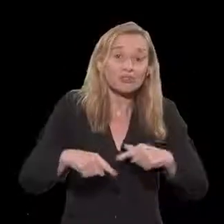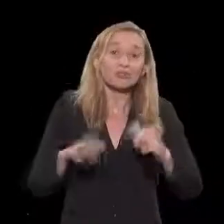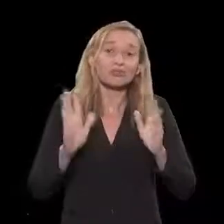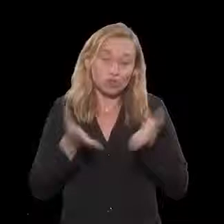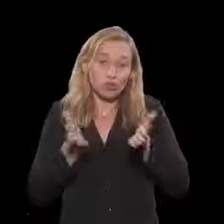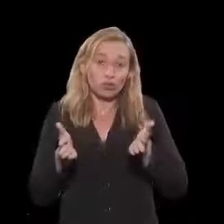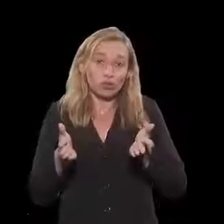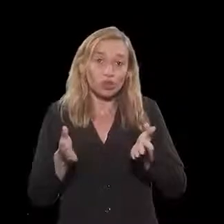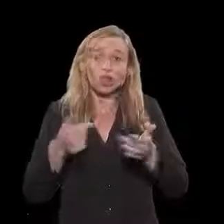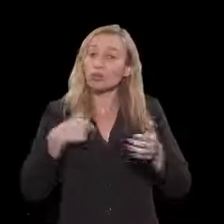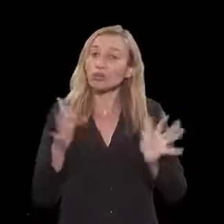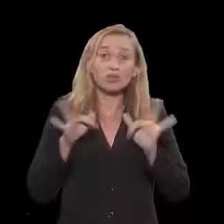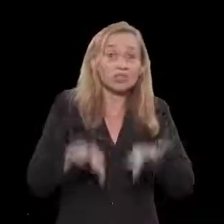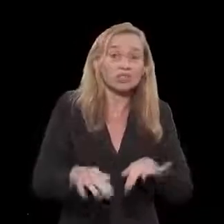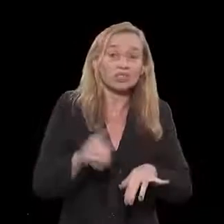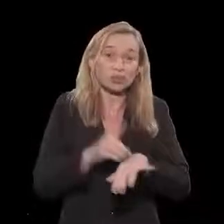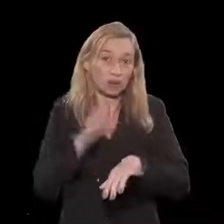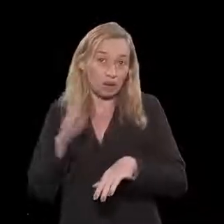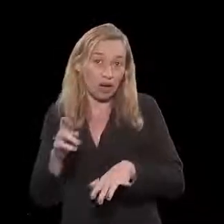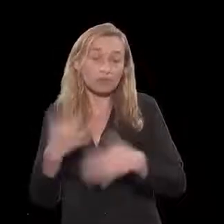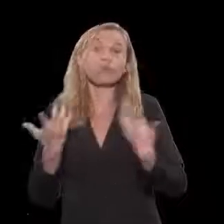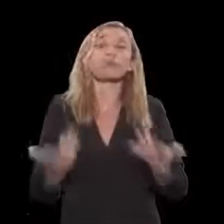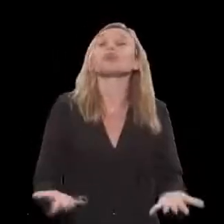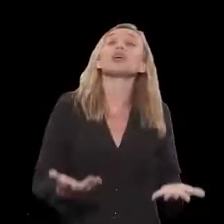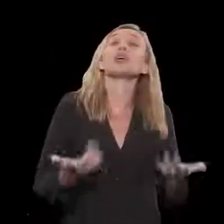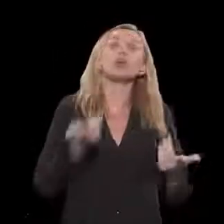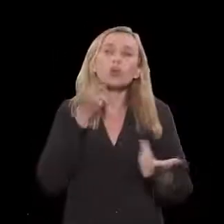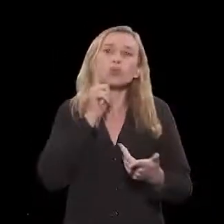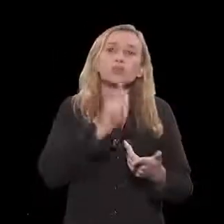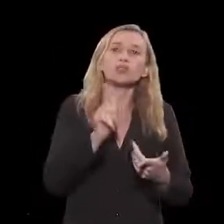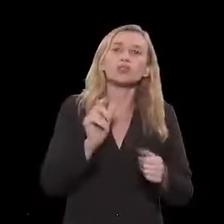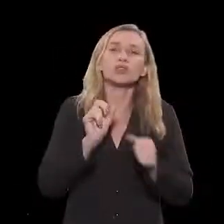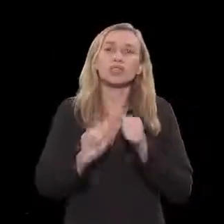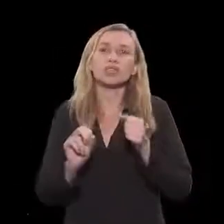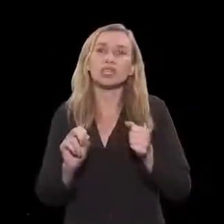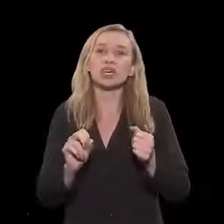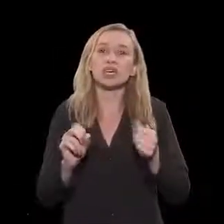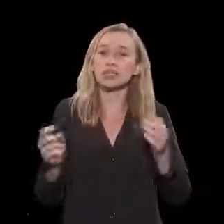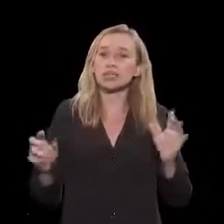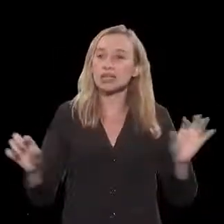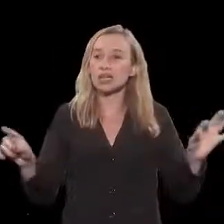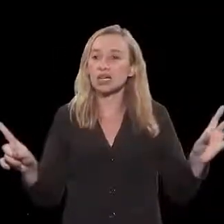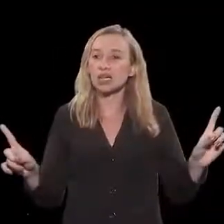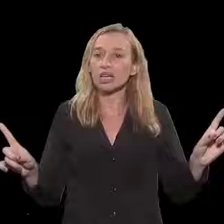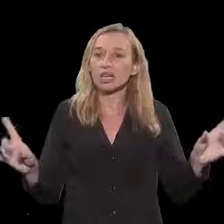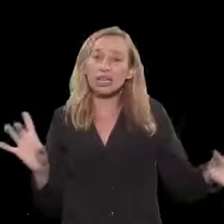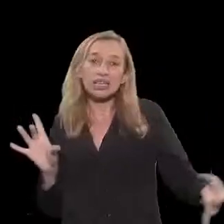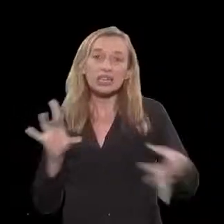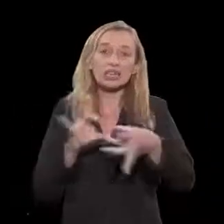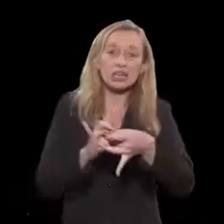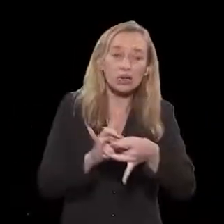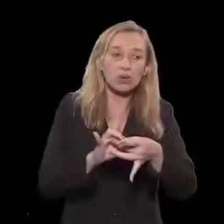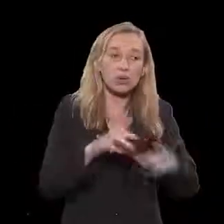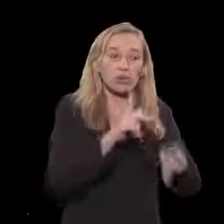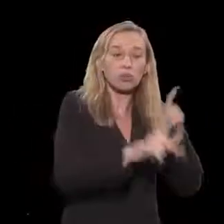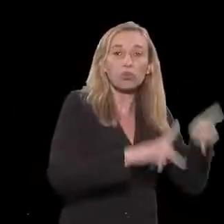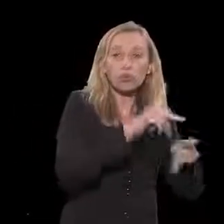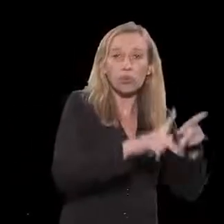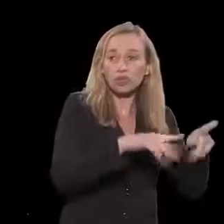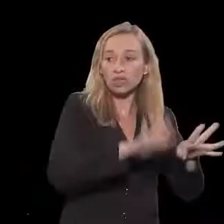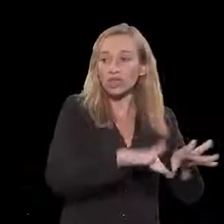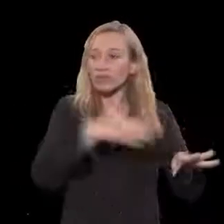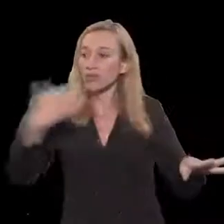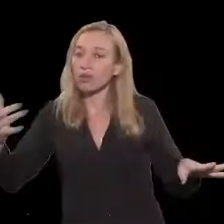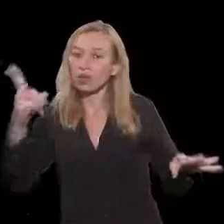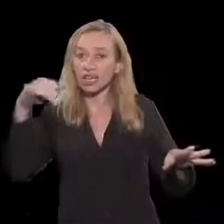meu desafio atual, que estou terminando o doutorado, né, e que consigo fazer essa ponte para o público que está fora